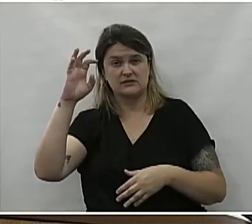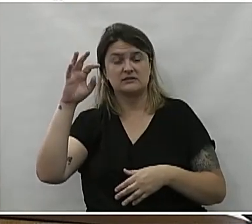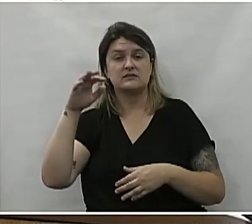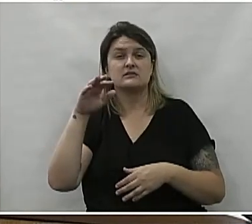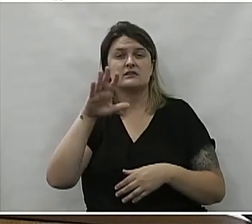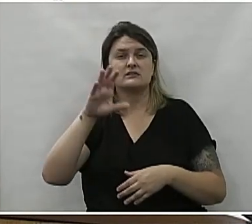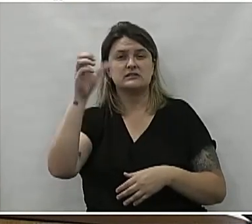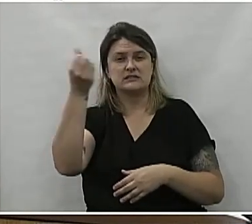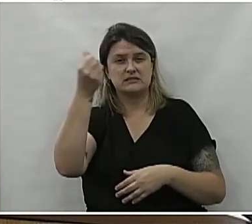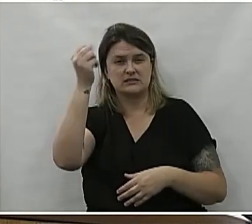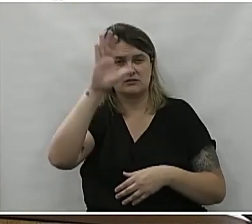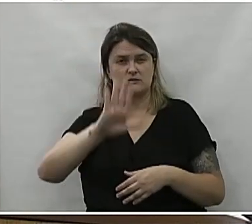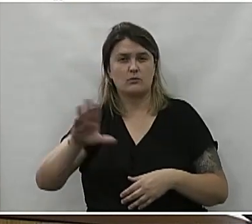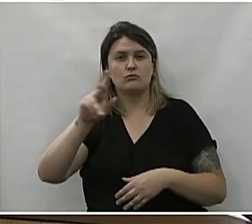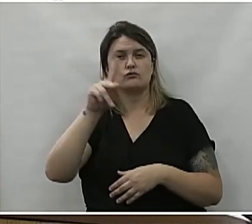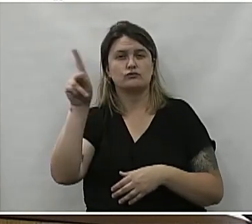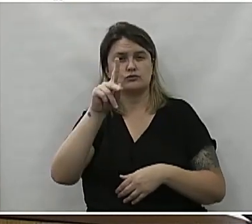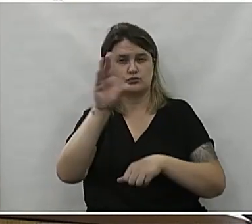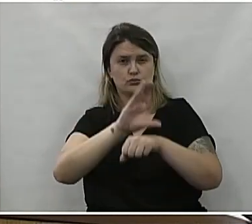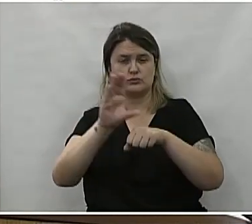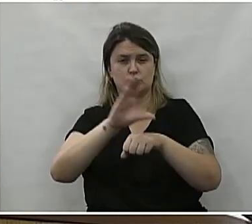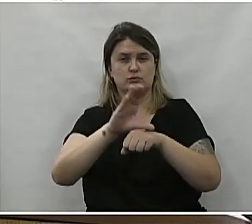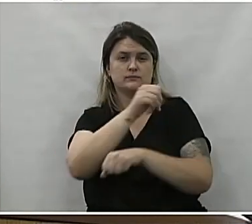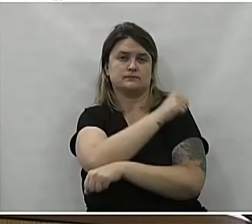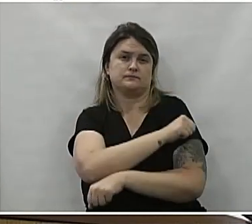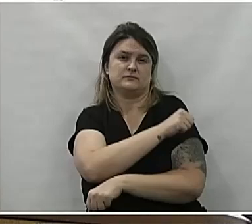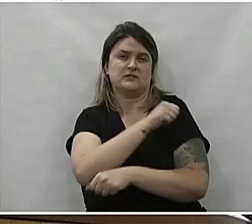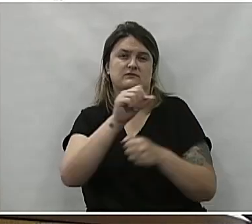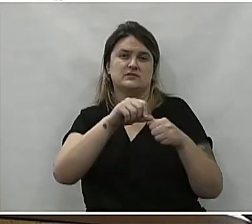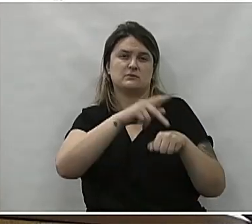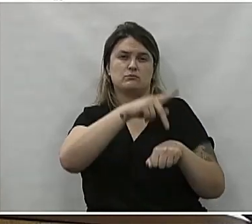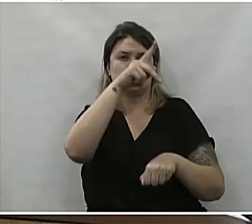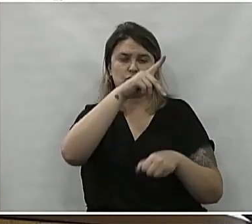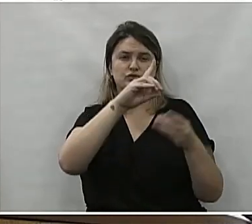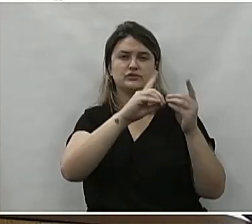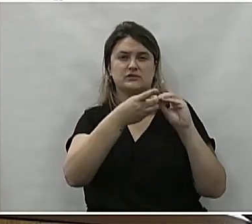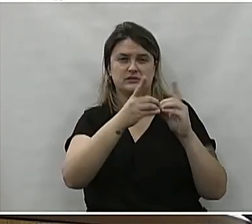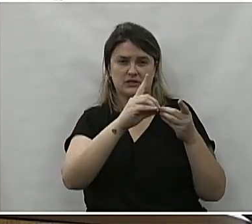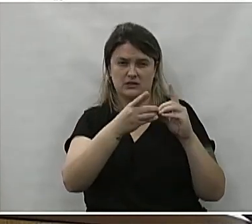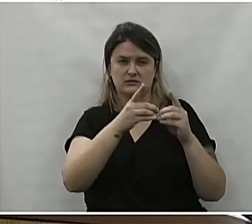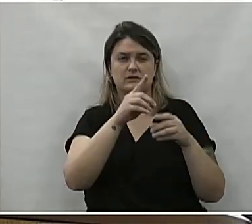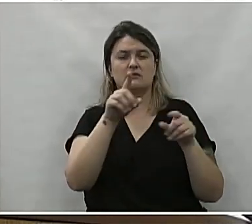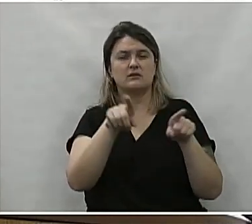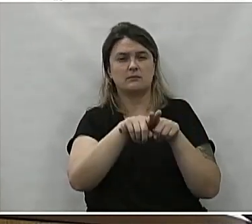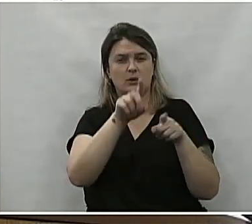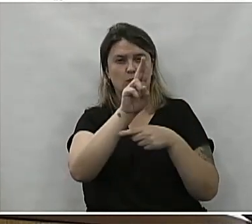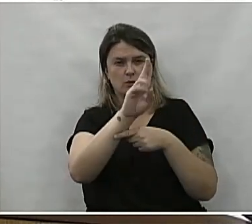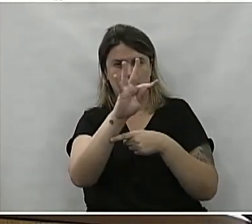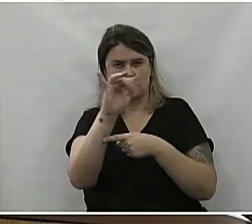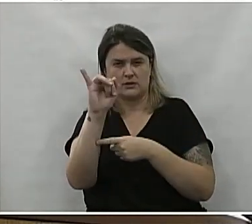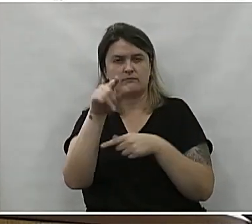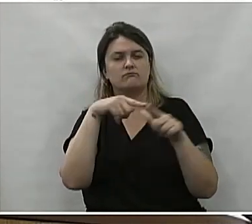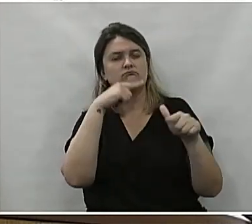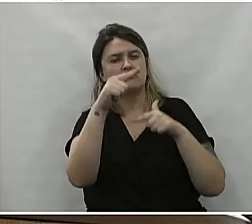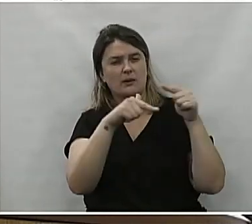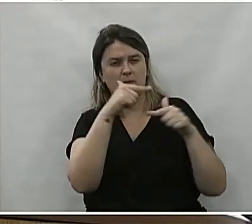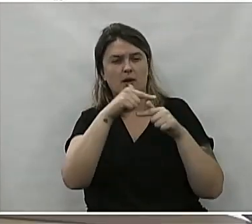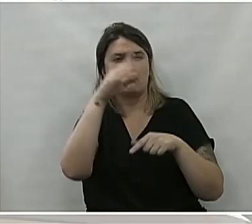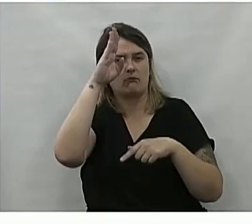Professor do curso De enfermagem Da UGV E pós-graduando Em didática e docência E unidade de terapia intensiva Então Um trabalho totalmente